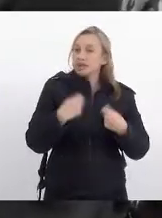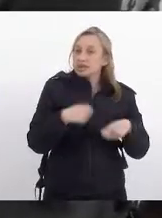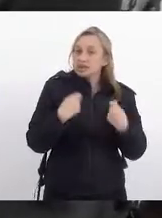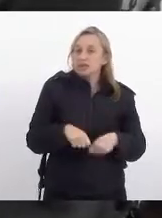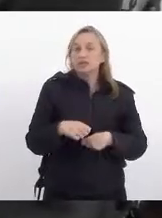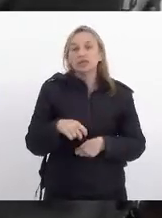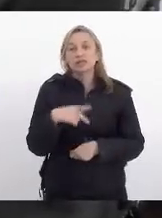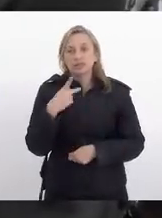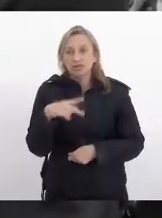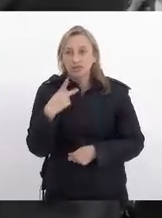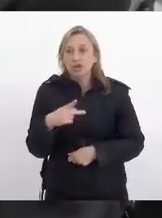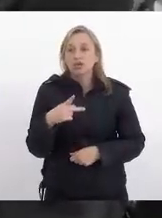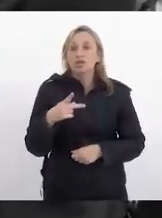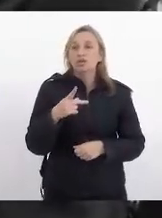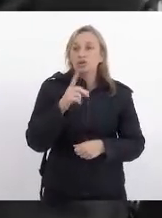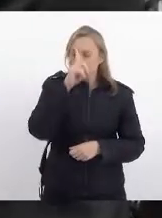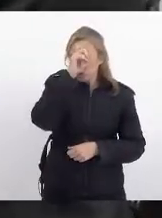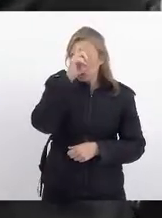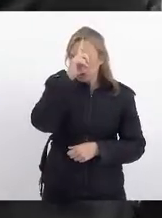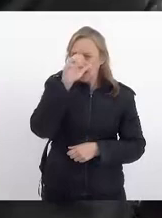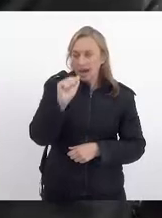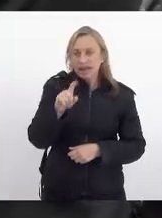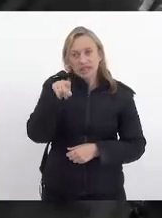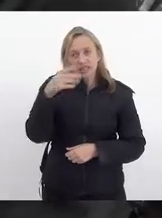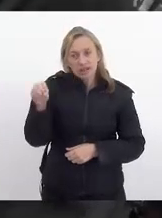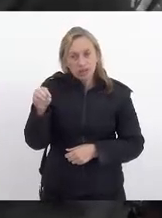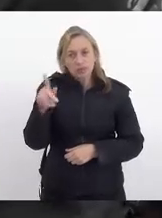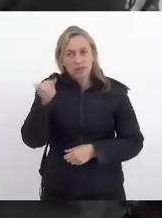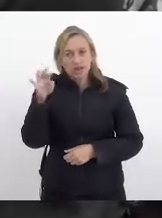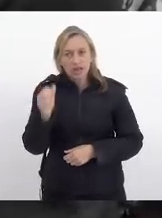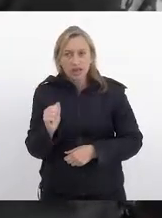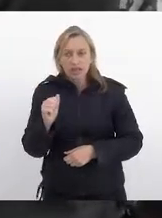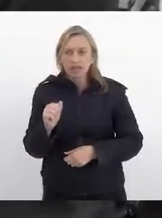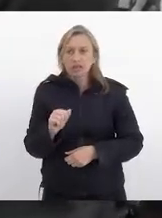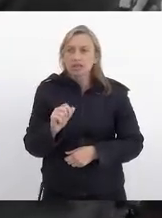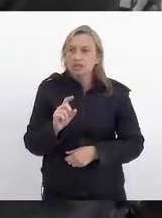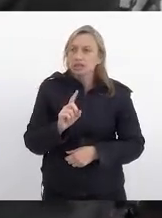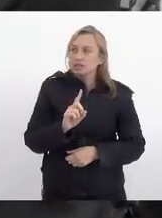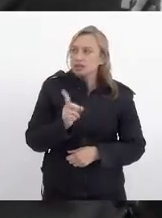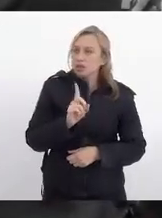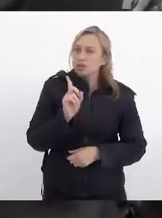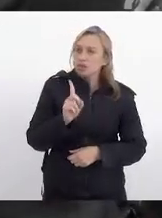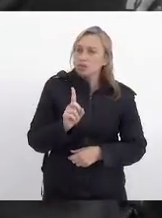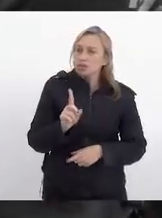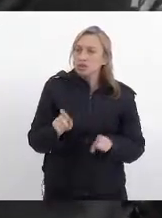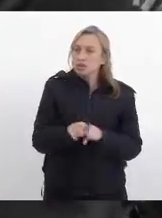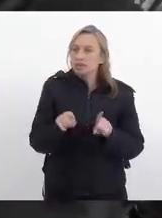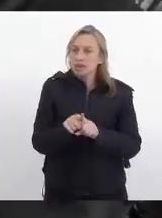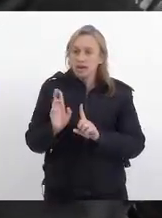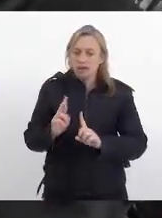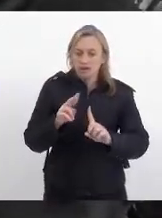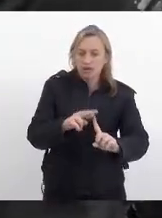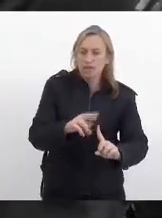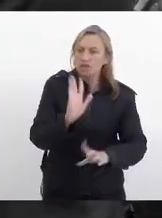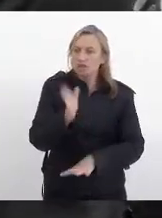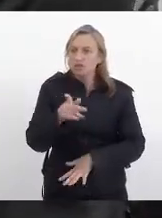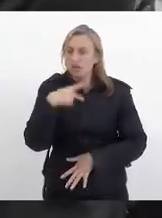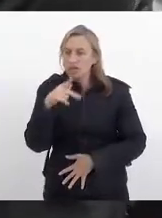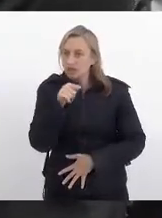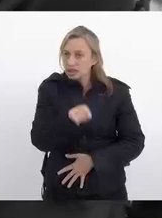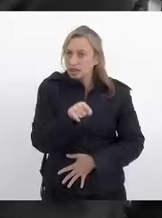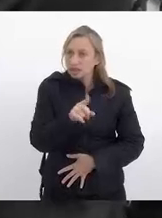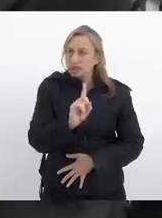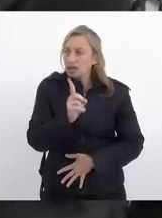preciso que se diga que o Hospital Adão Pereira Nunes embora não sendo também a referência já descrita aqui